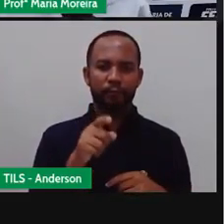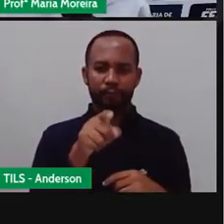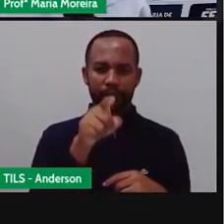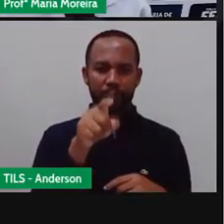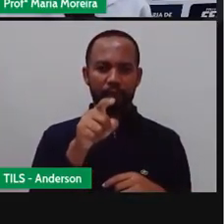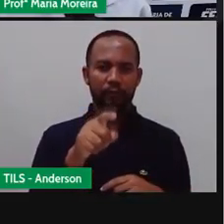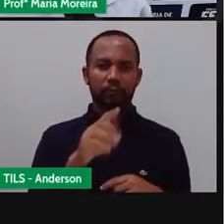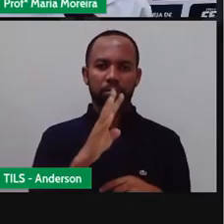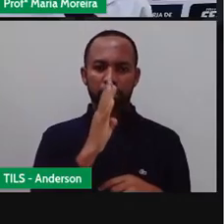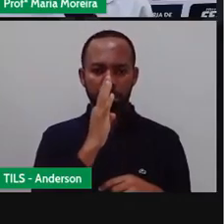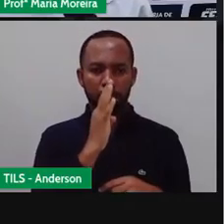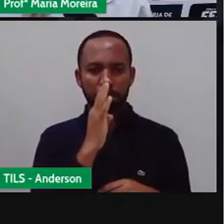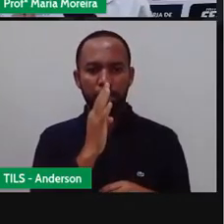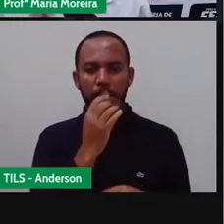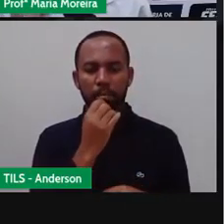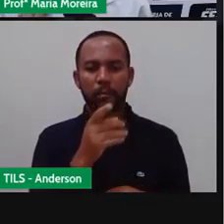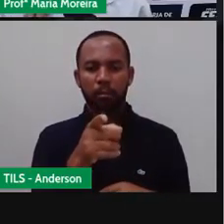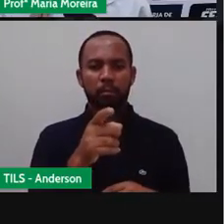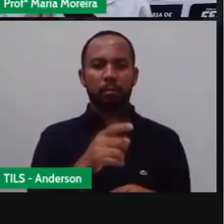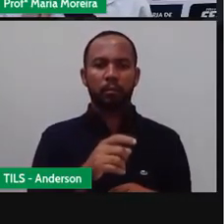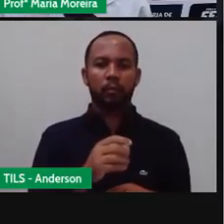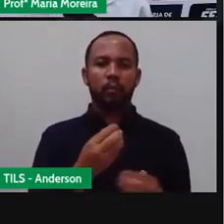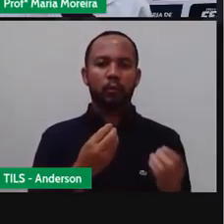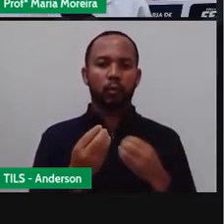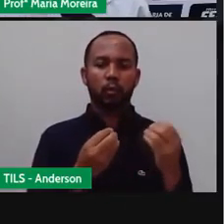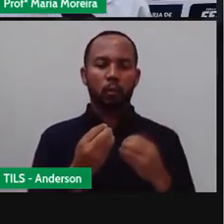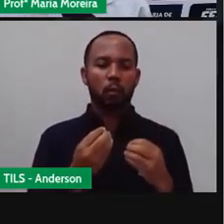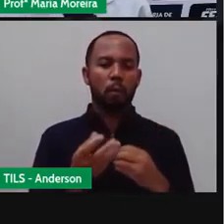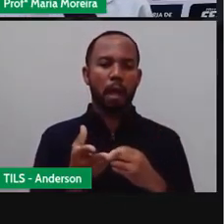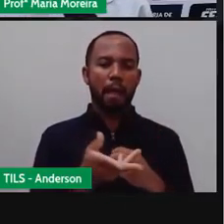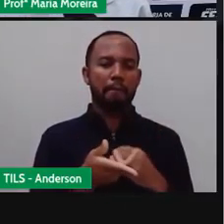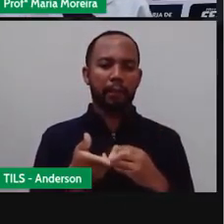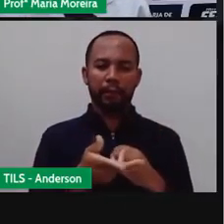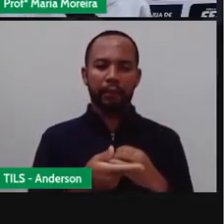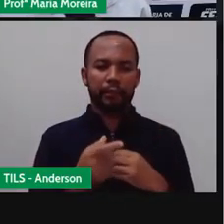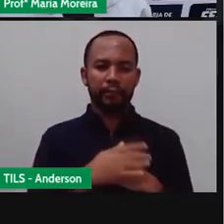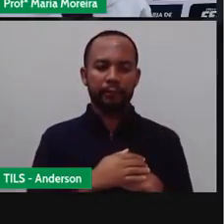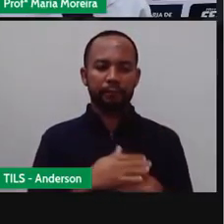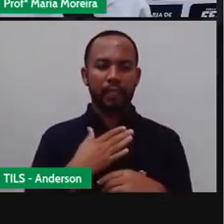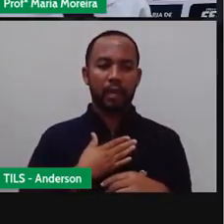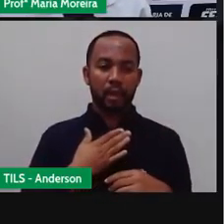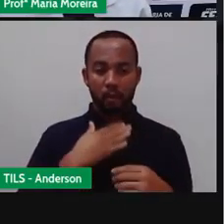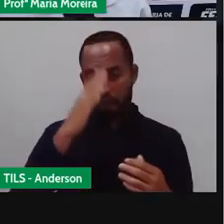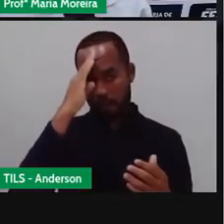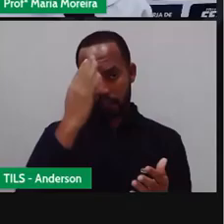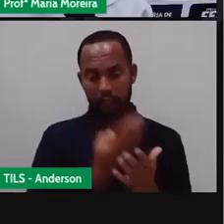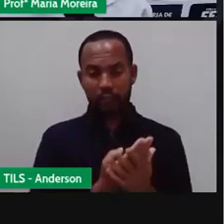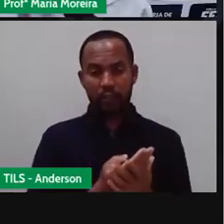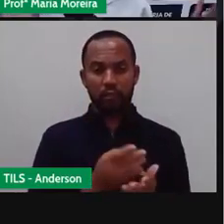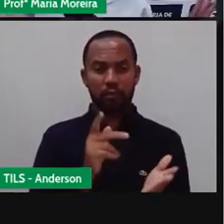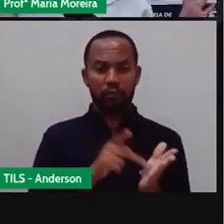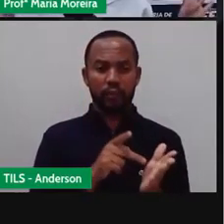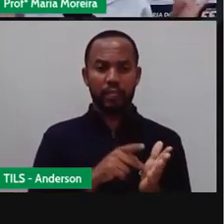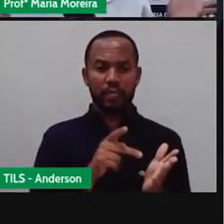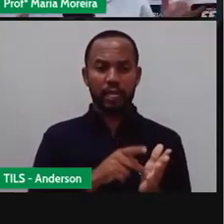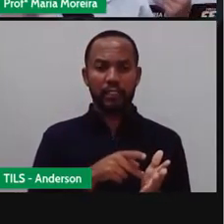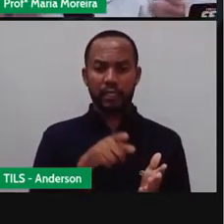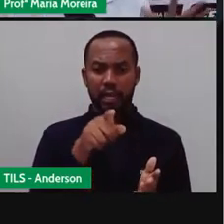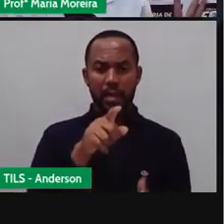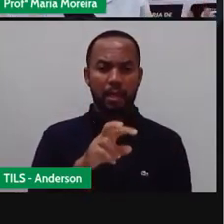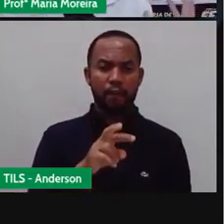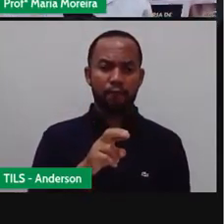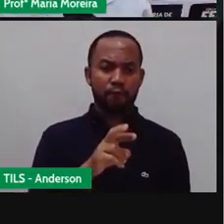tão pequenininho, com tantas habilidades. Eu acredito aí, na verdade, que é uma espécie, vamos dizer assim, a